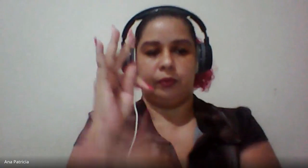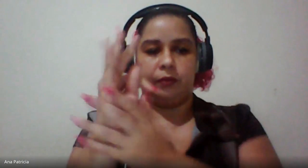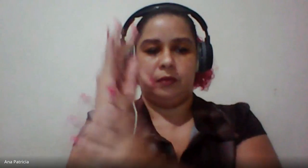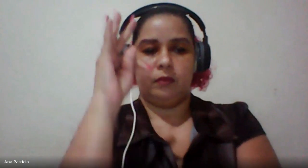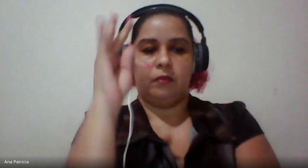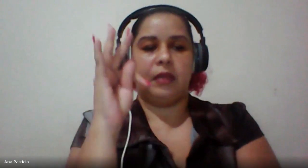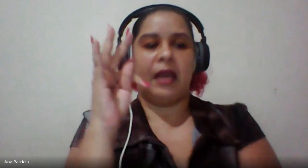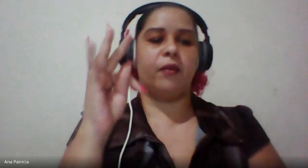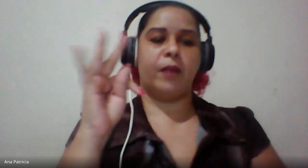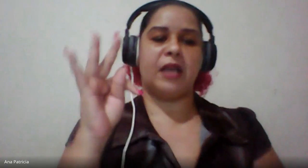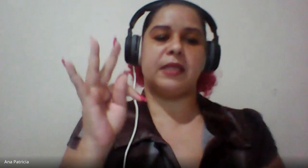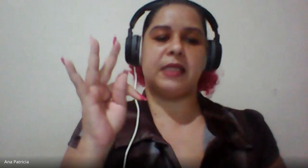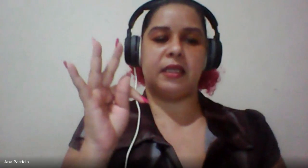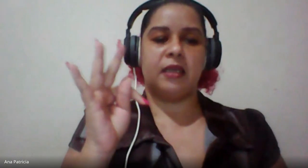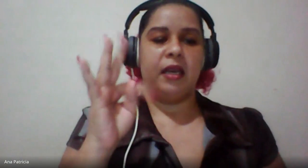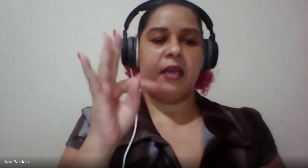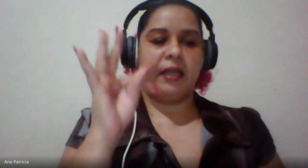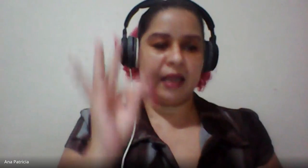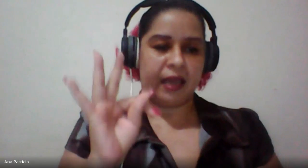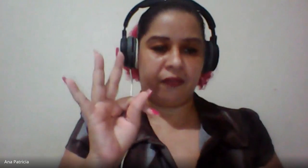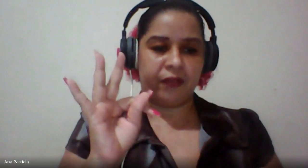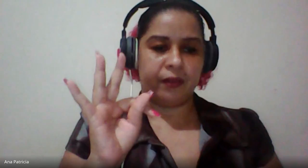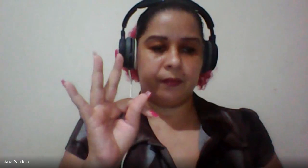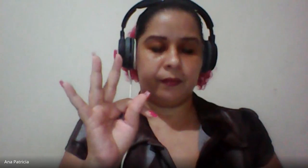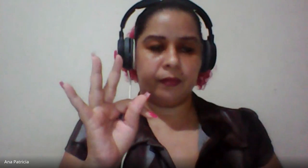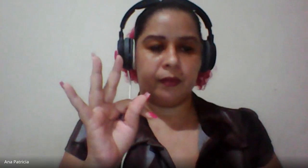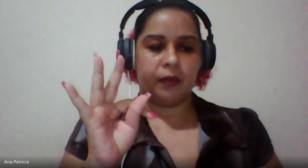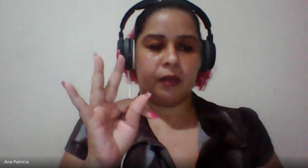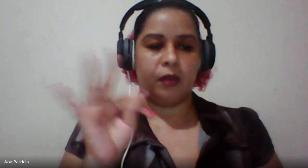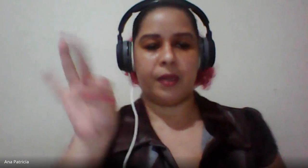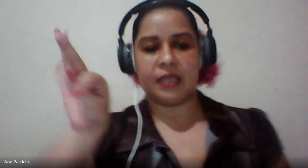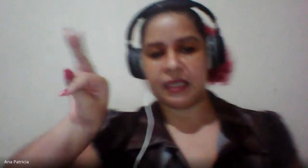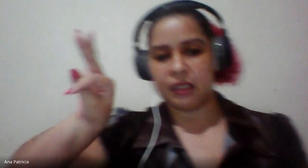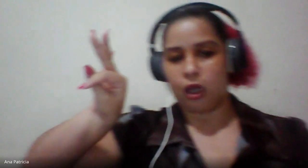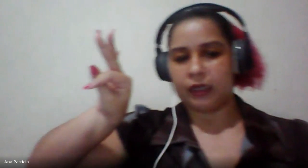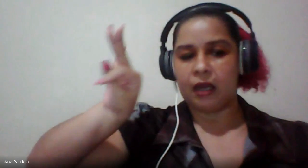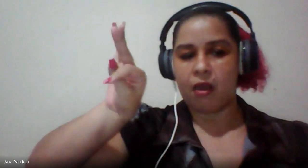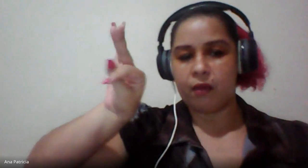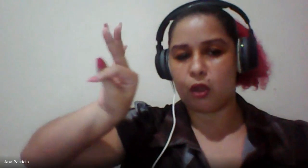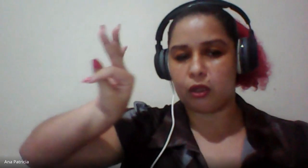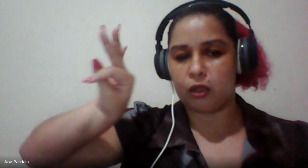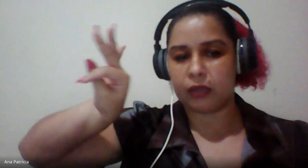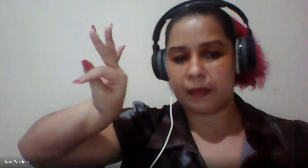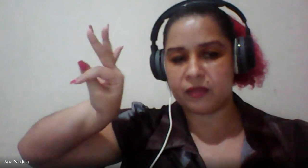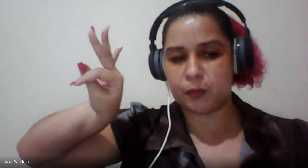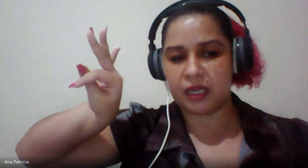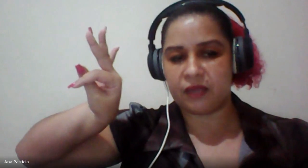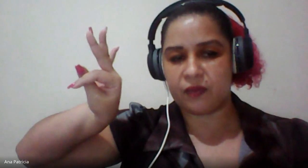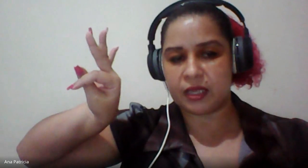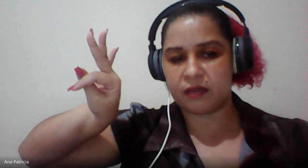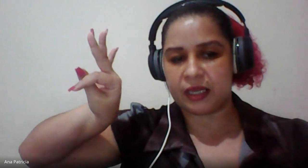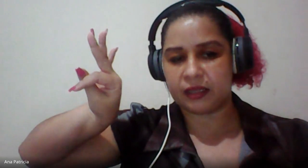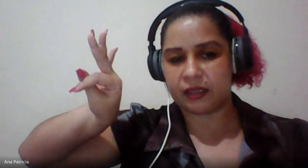conforto, tá? O braço assim, letra F. Não precisa se entortar, não. Eu entorto que é para vocês poderem